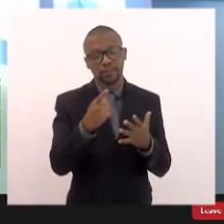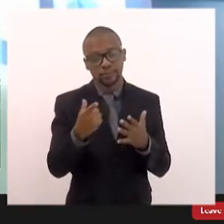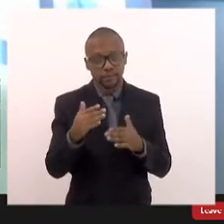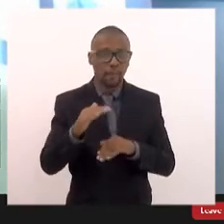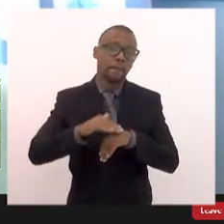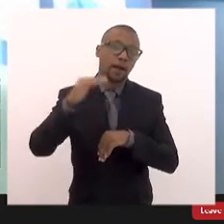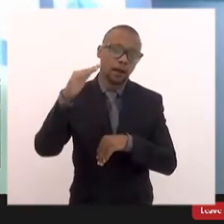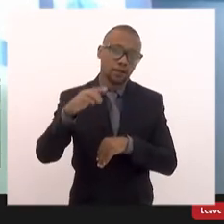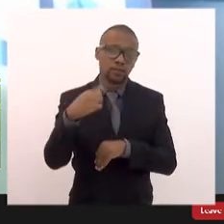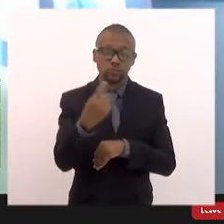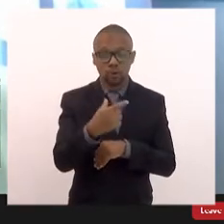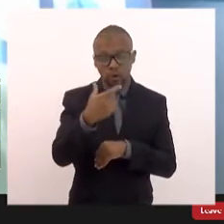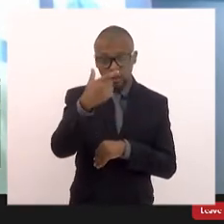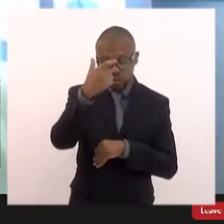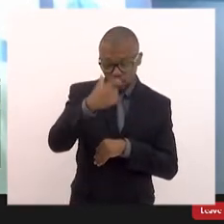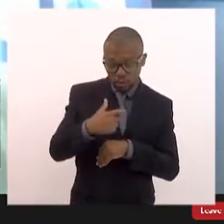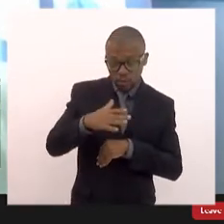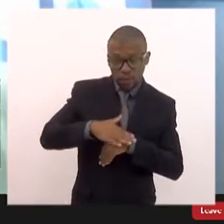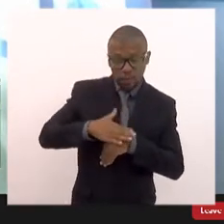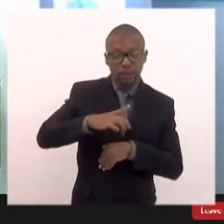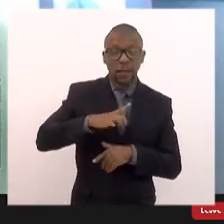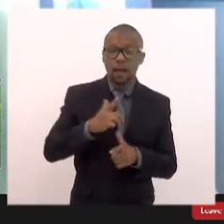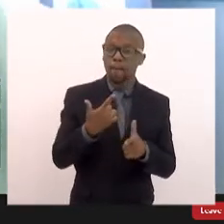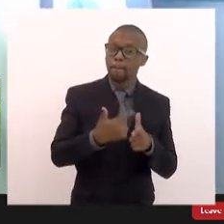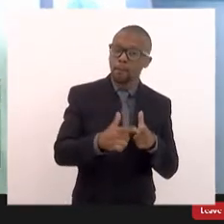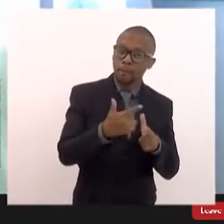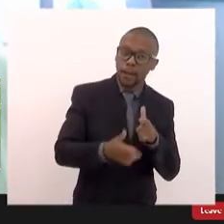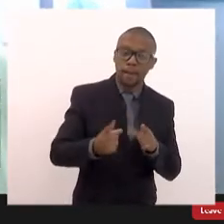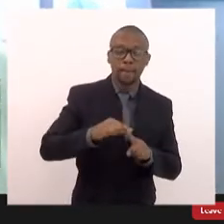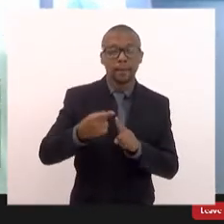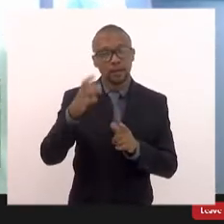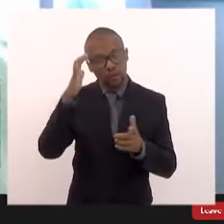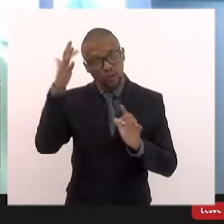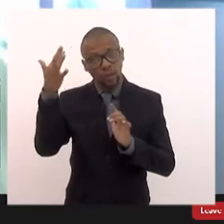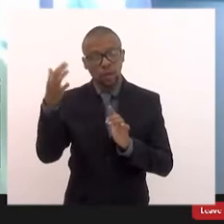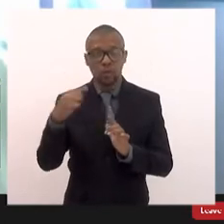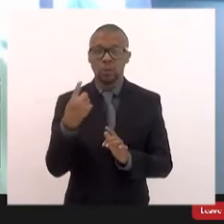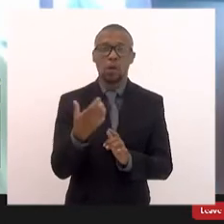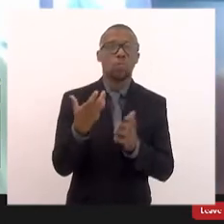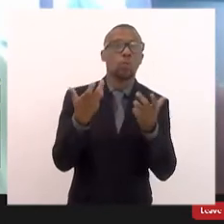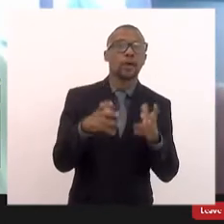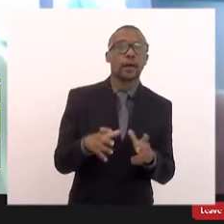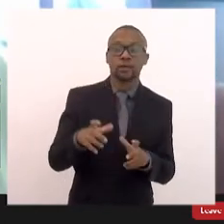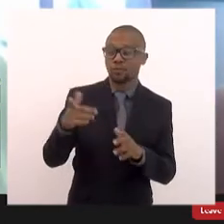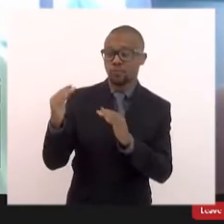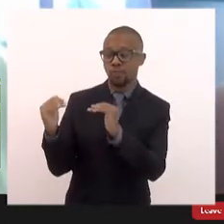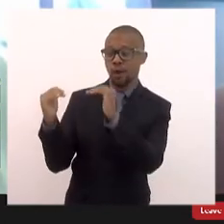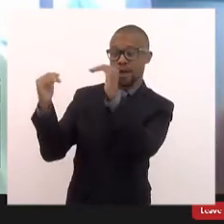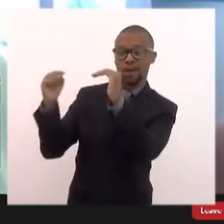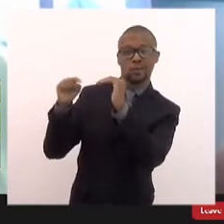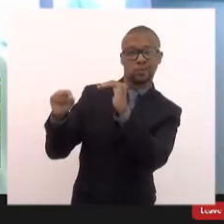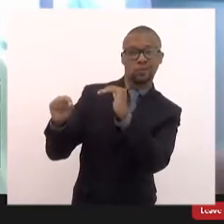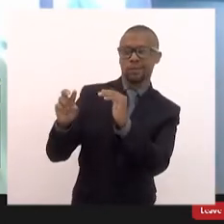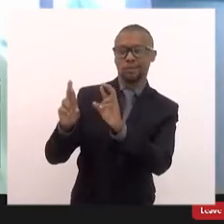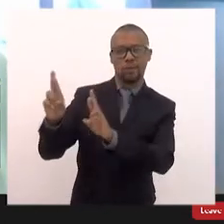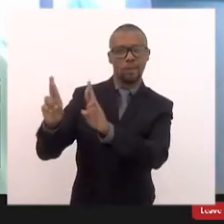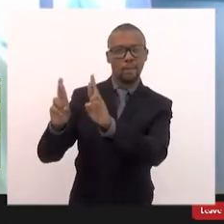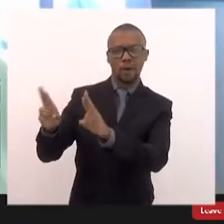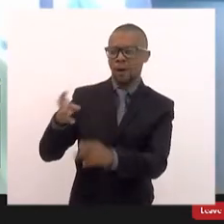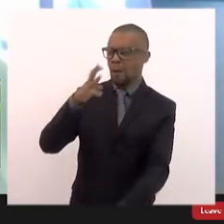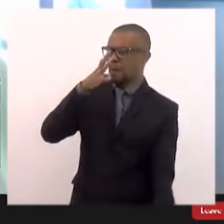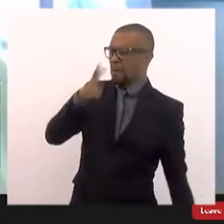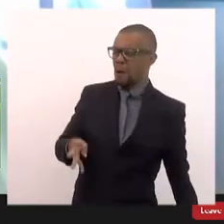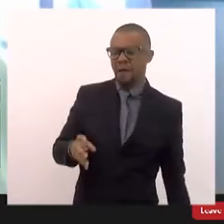do problema e da solução. Nós não vamos apenas apontar o dedo para as autoridades, cabe a nós também, nos